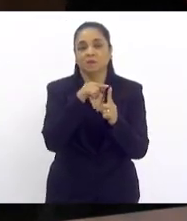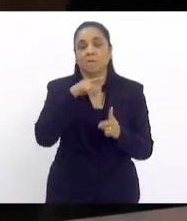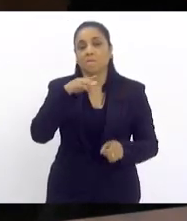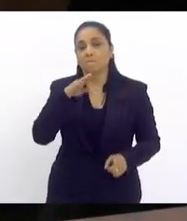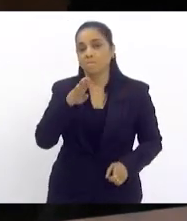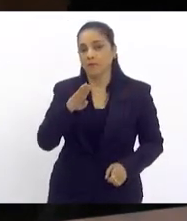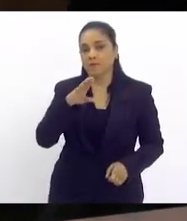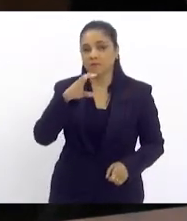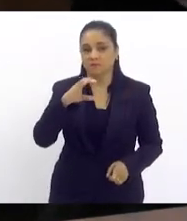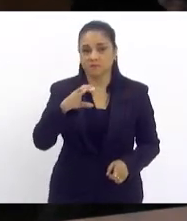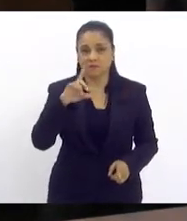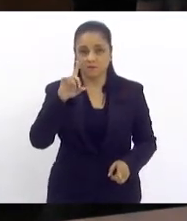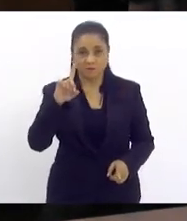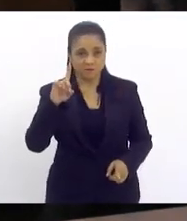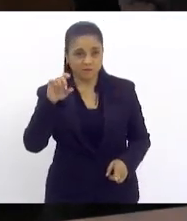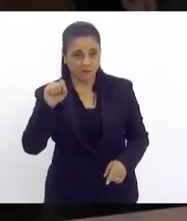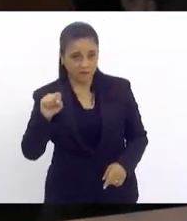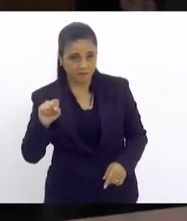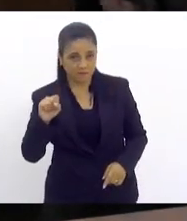PCDs, e